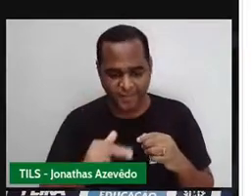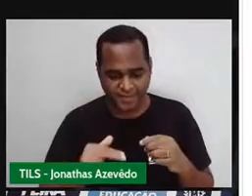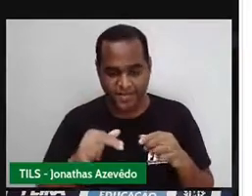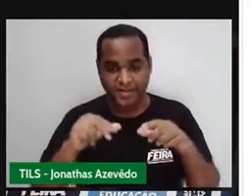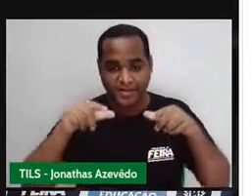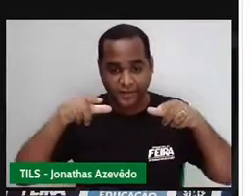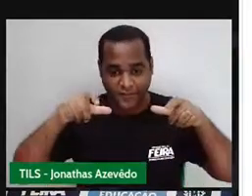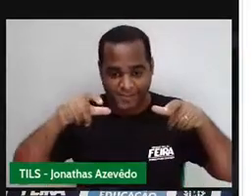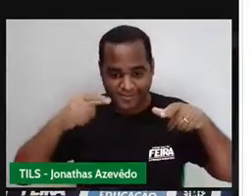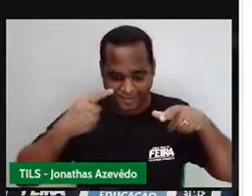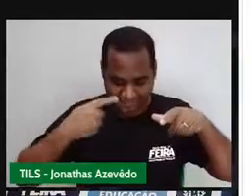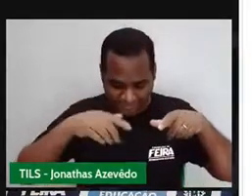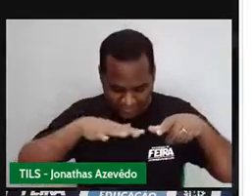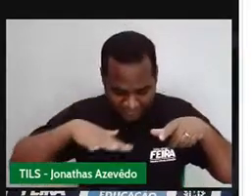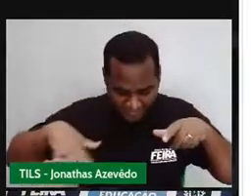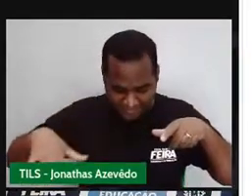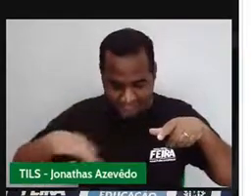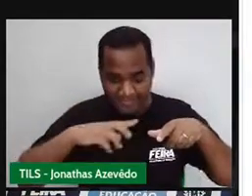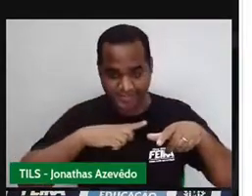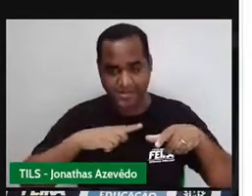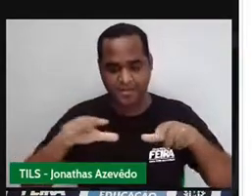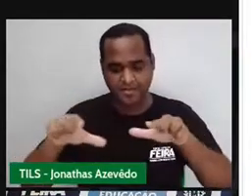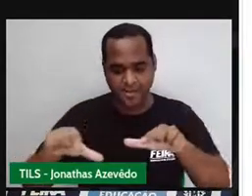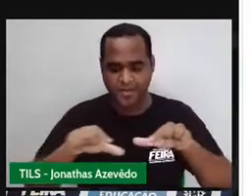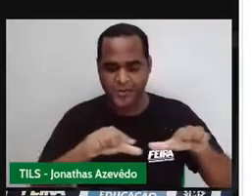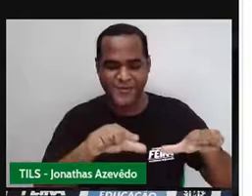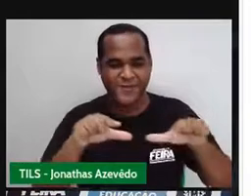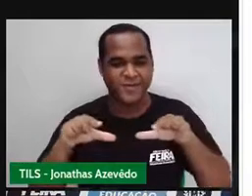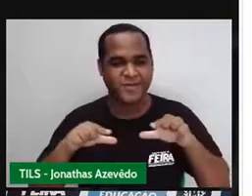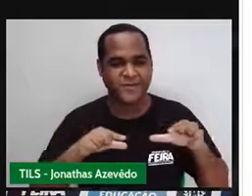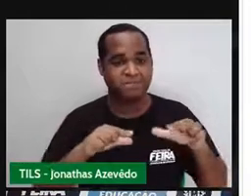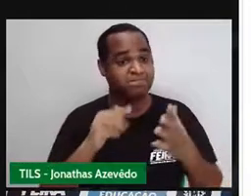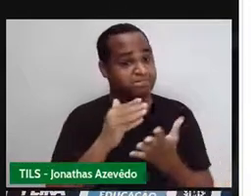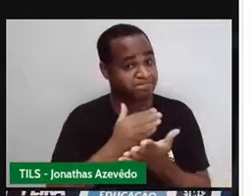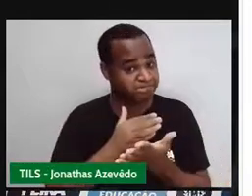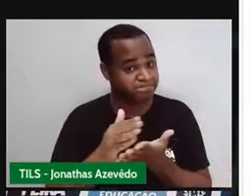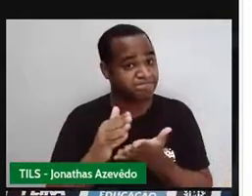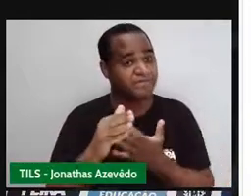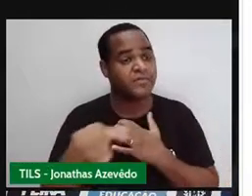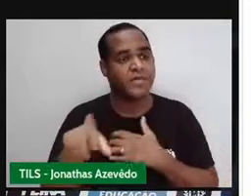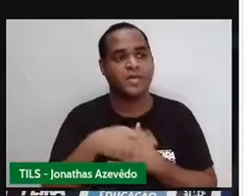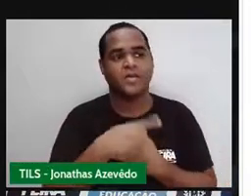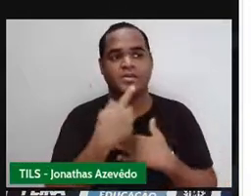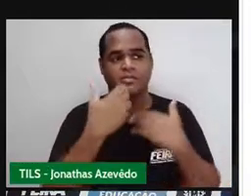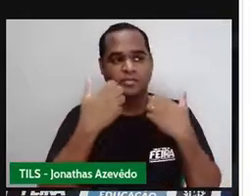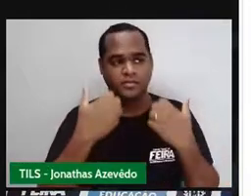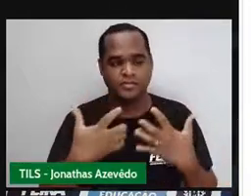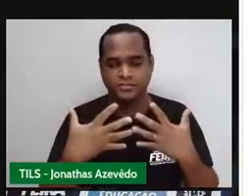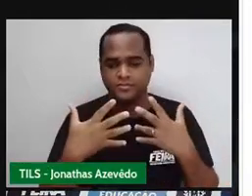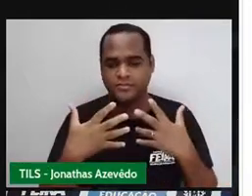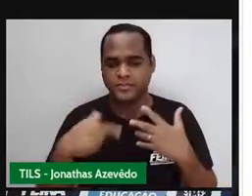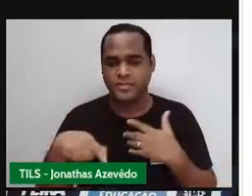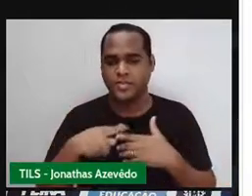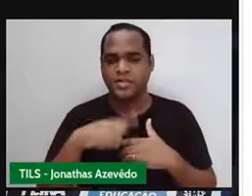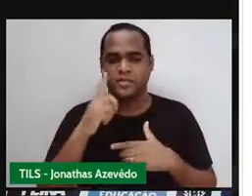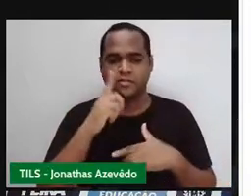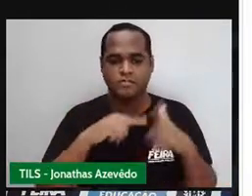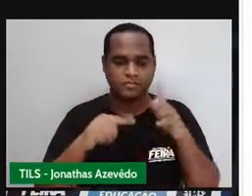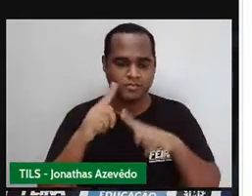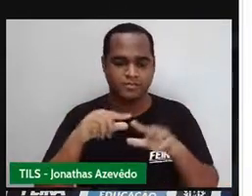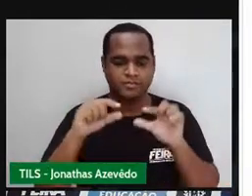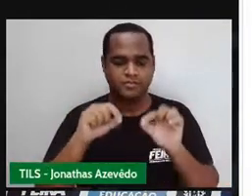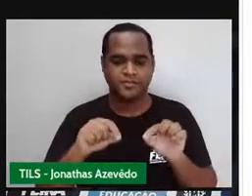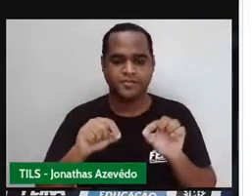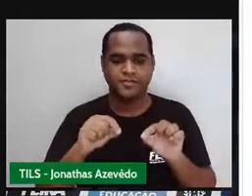dividida nos cômodos a partir dali a gente começa assim né a conseguir calcular